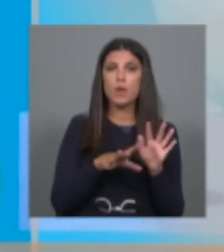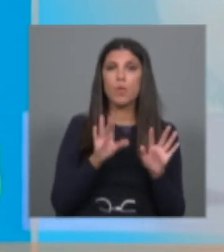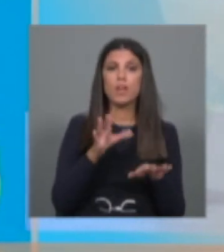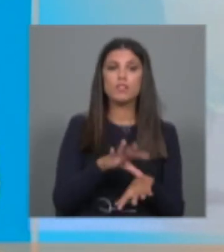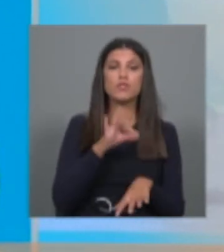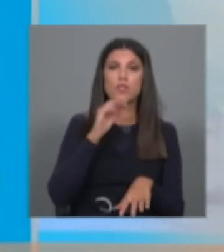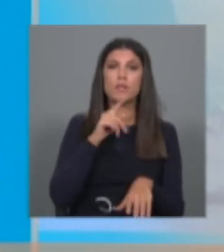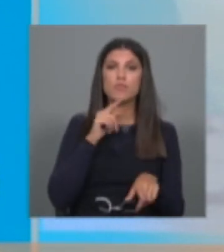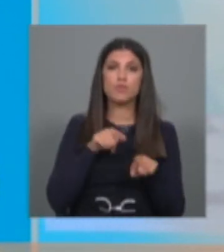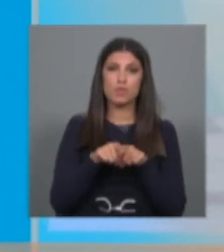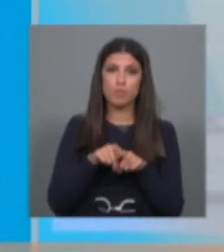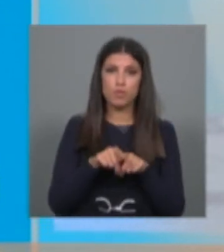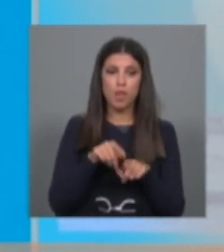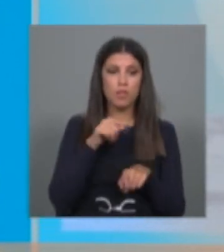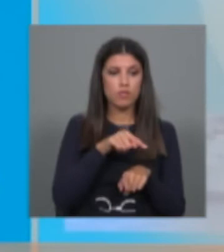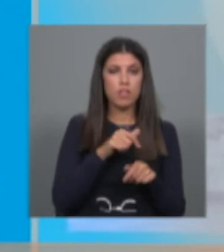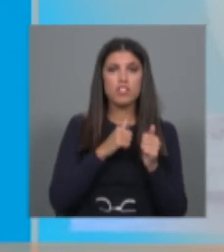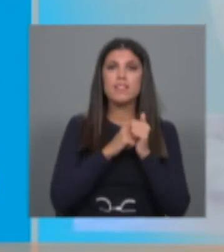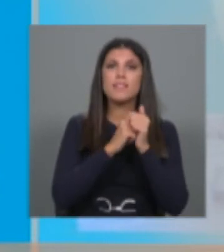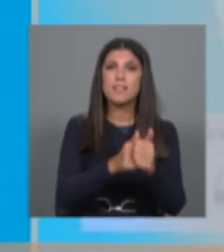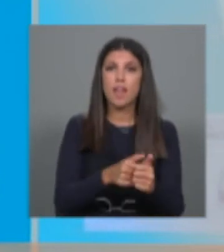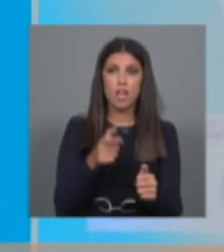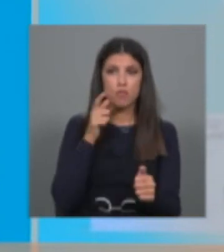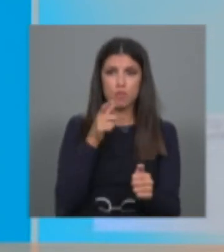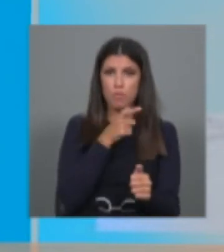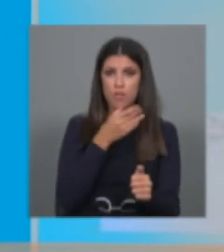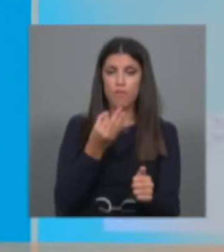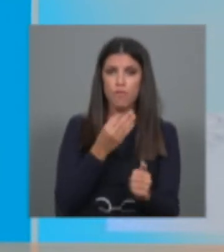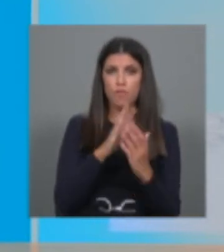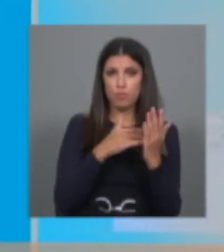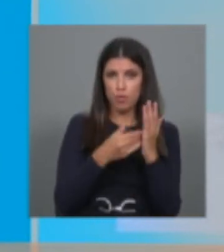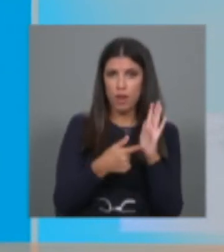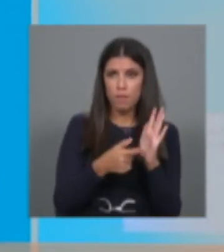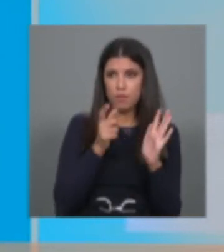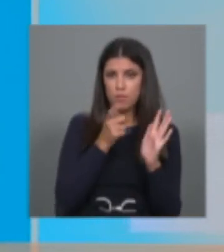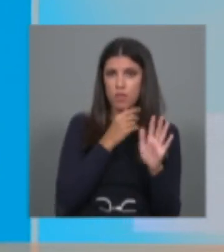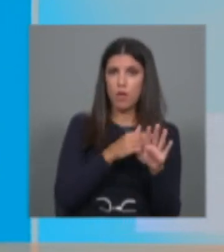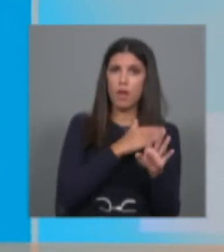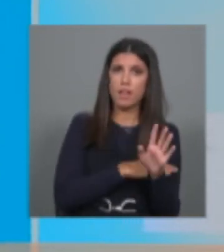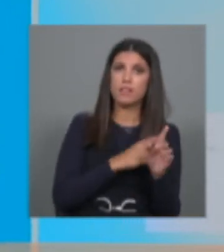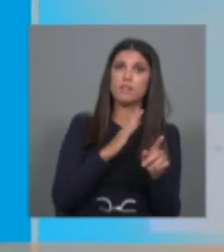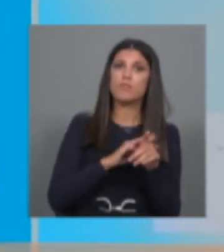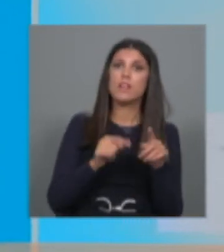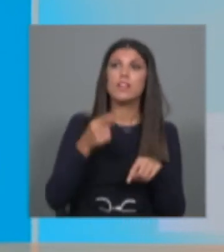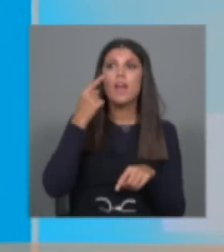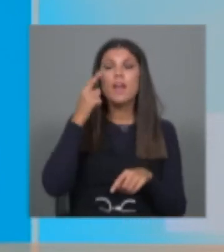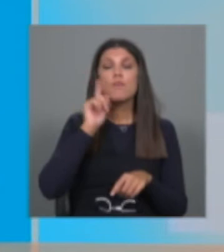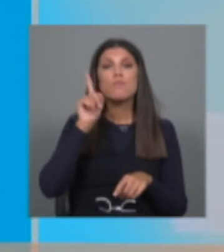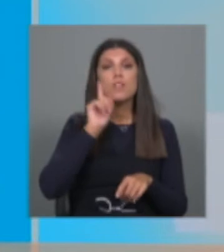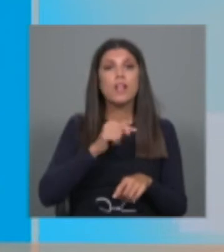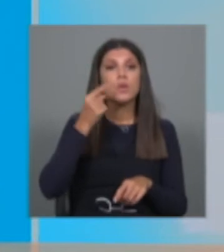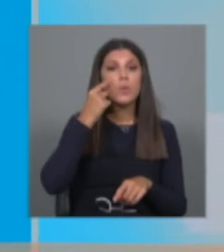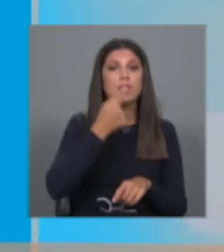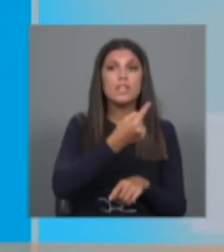eles cumprirão esses programas. Daí a importância de conhecermos os programas